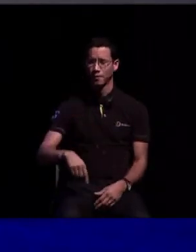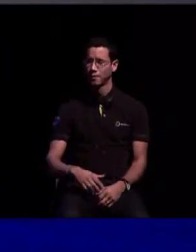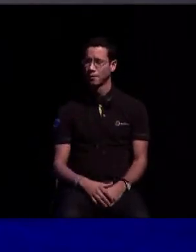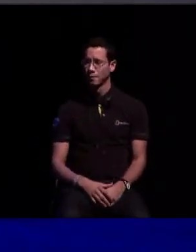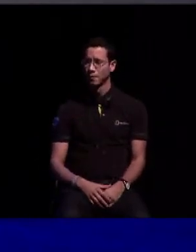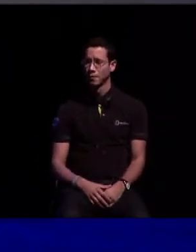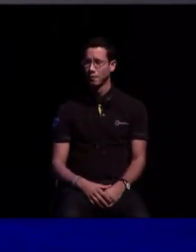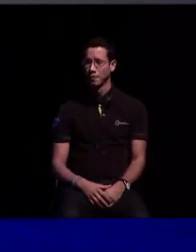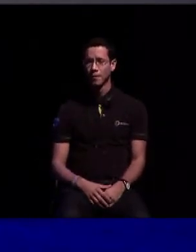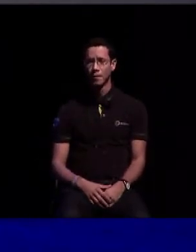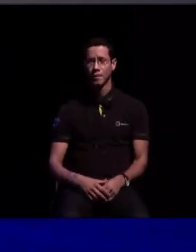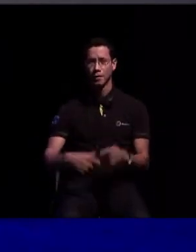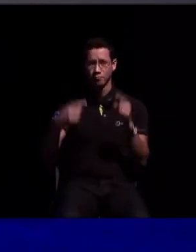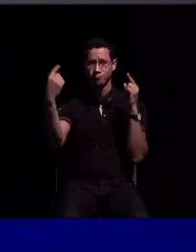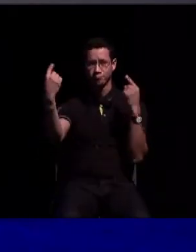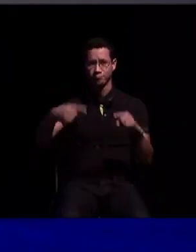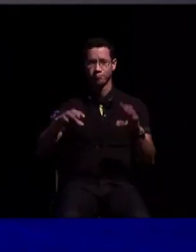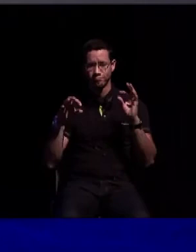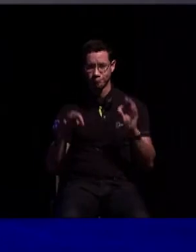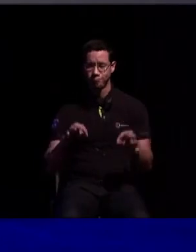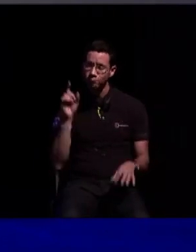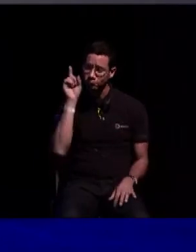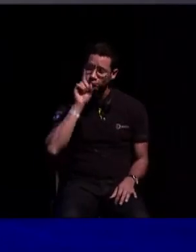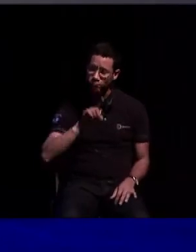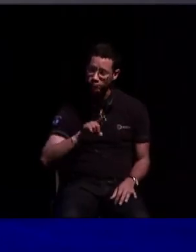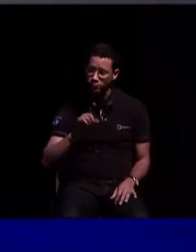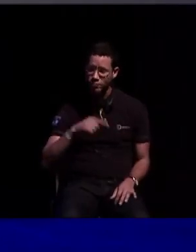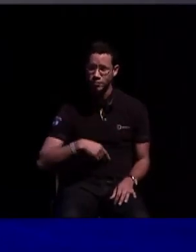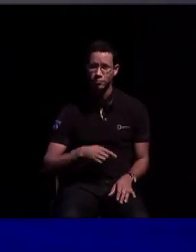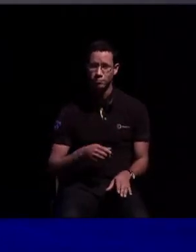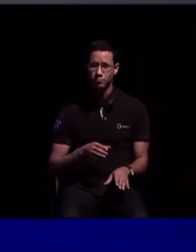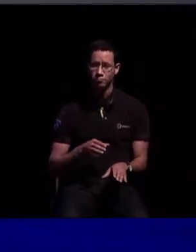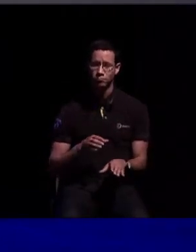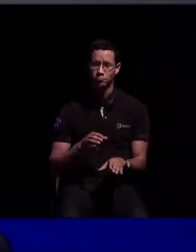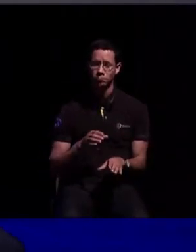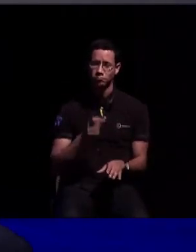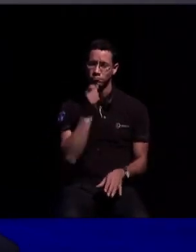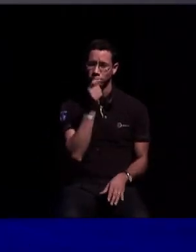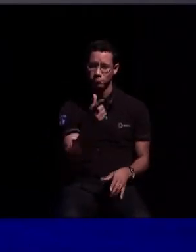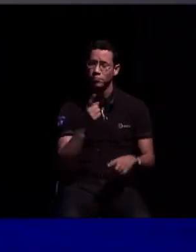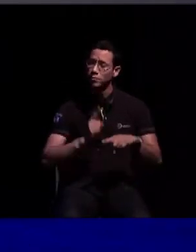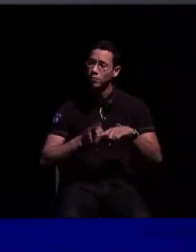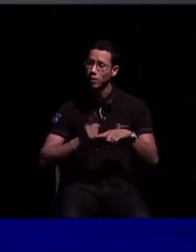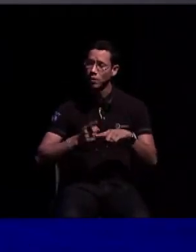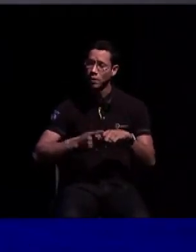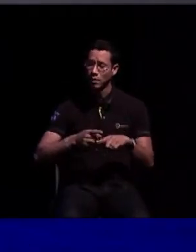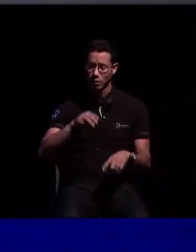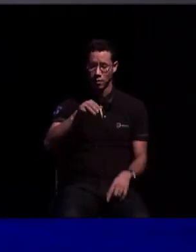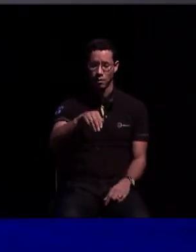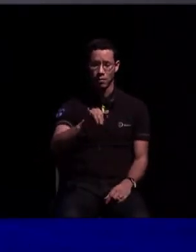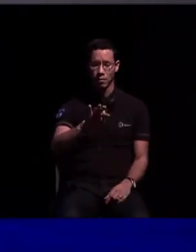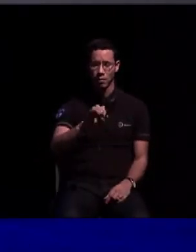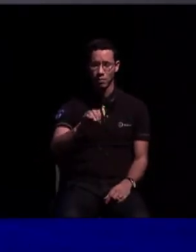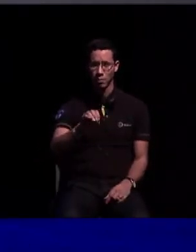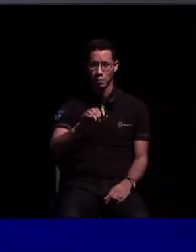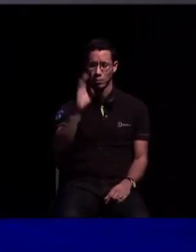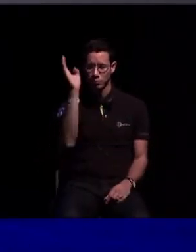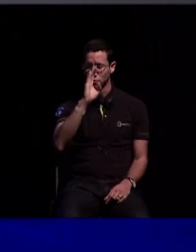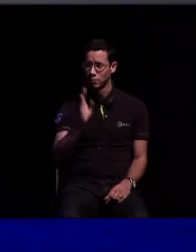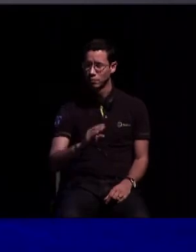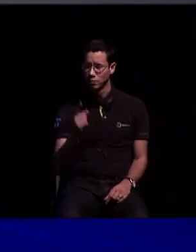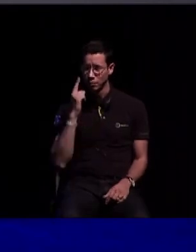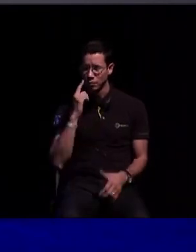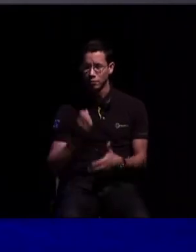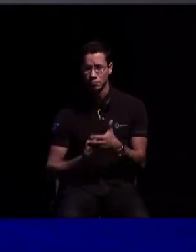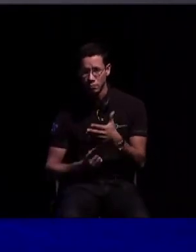uma contraposição com os Estados Unidos, né? Uma crítica, porque é um mito nacional, ele tem que ter algo positivo, senão ele não